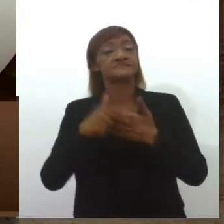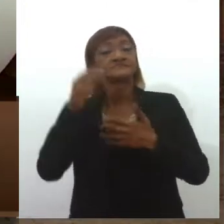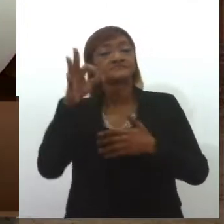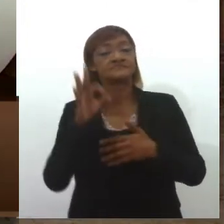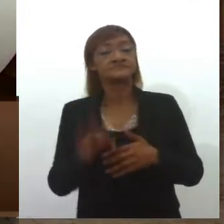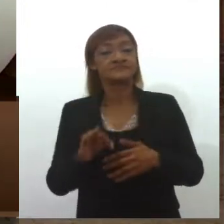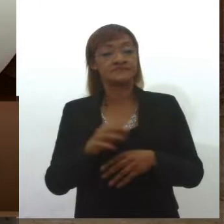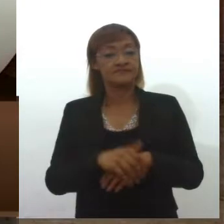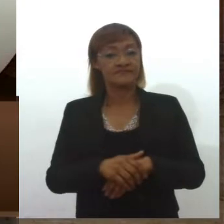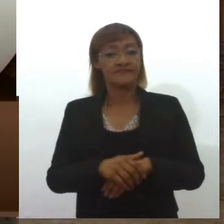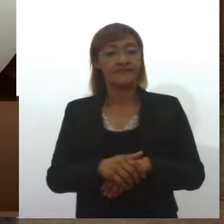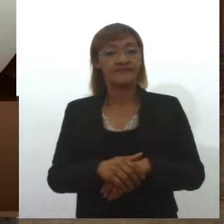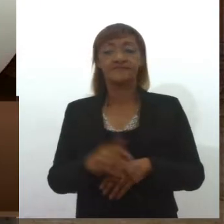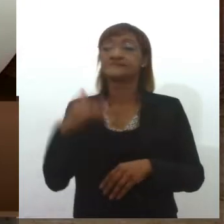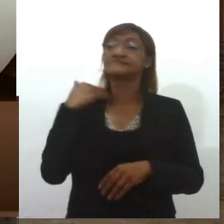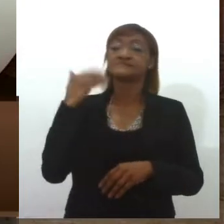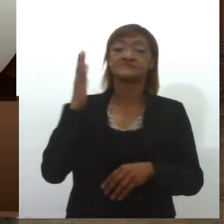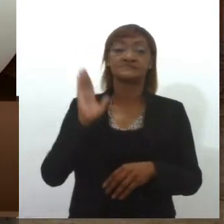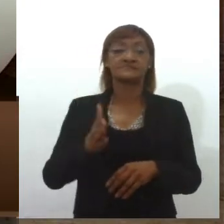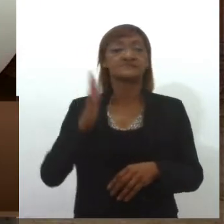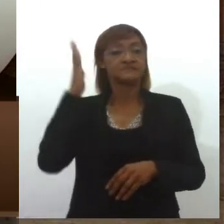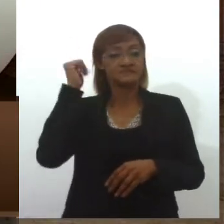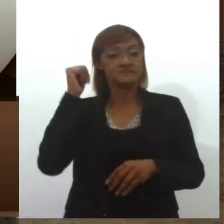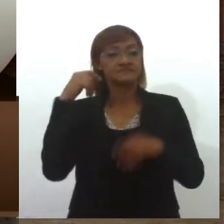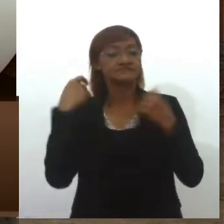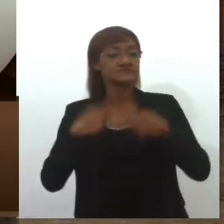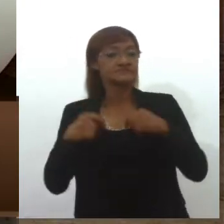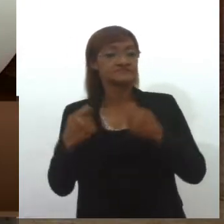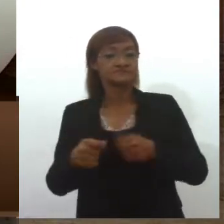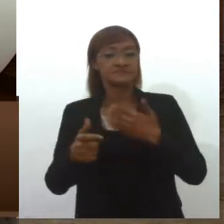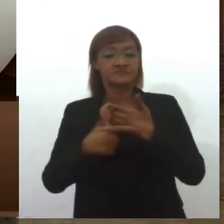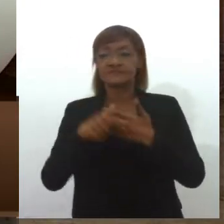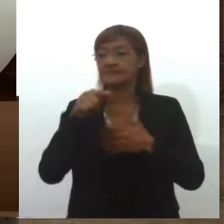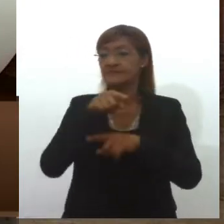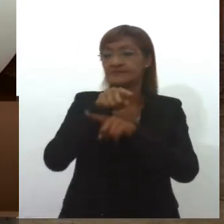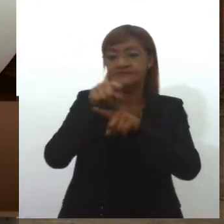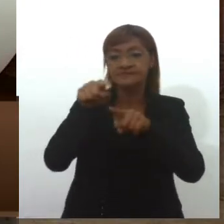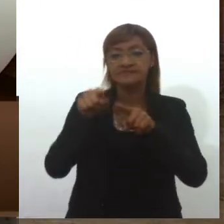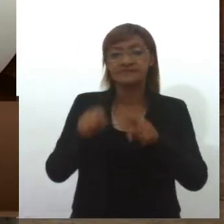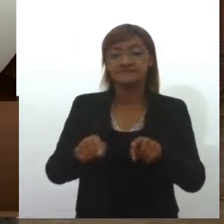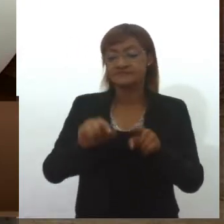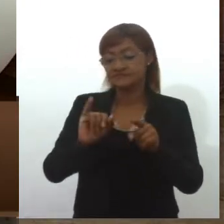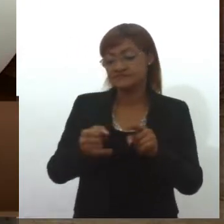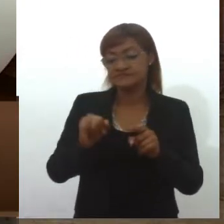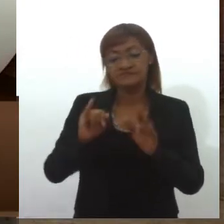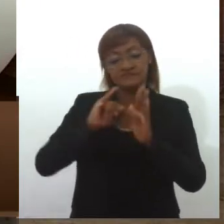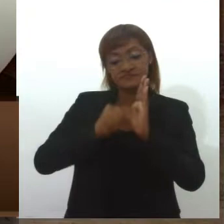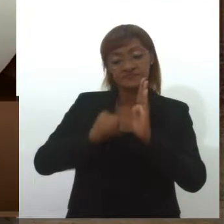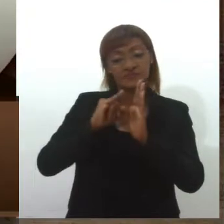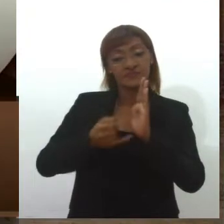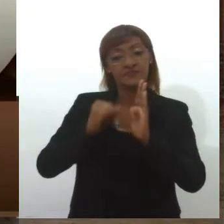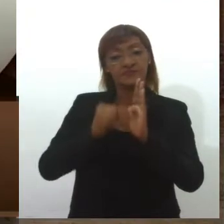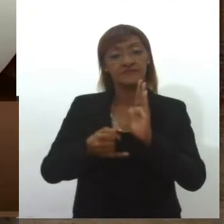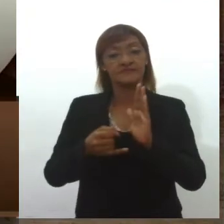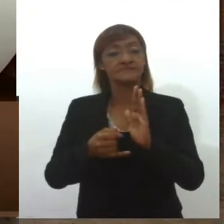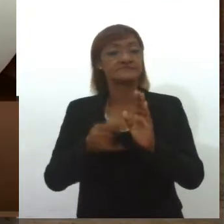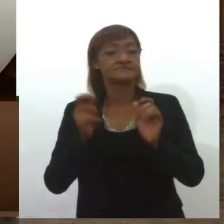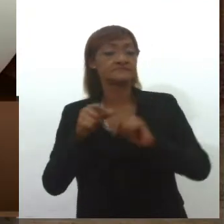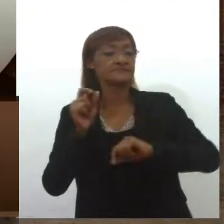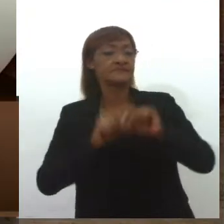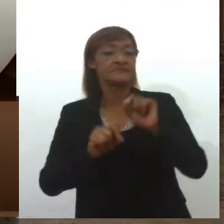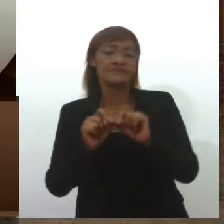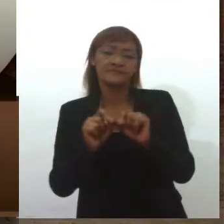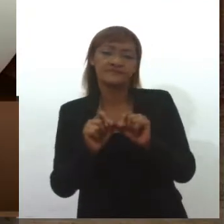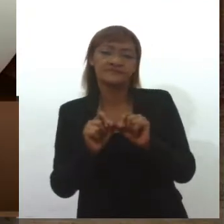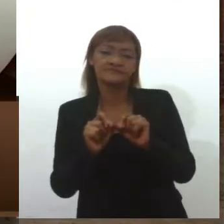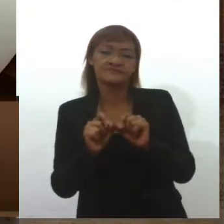Central sabe que tem que aumentar a Selic, porque é o dever dele tentar controlar essa taxa de juros, ainda que a gente possa fazer vários questionamentos de